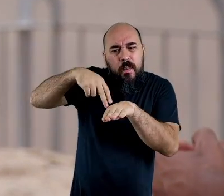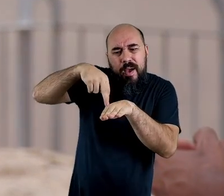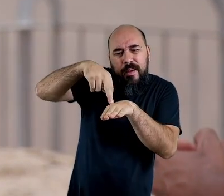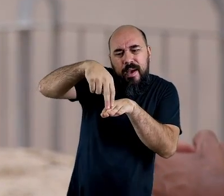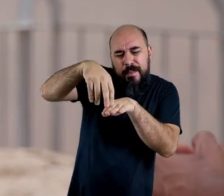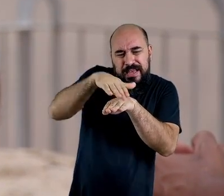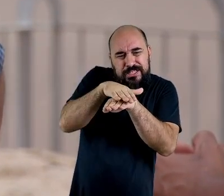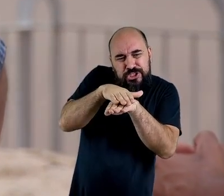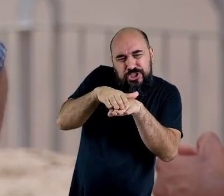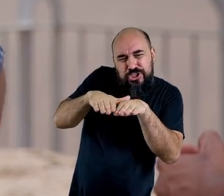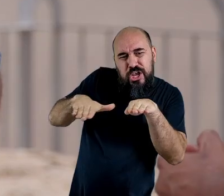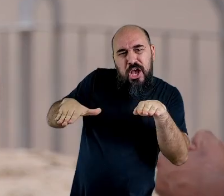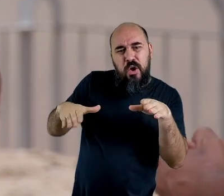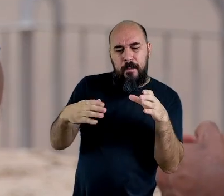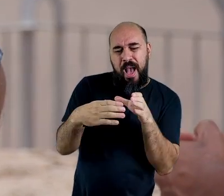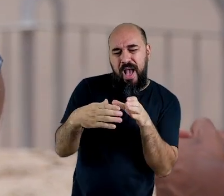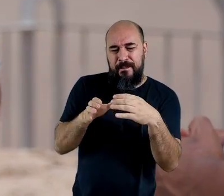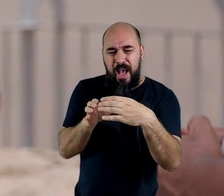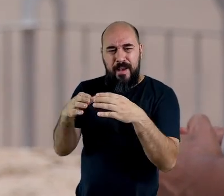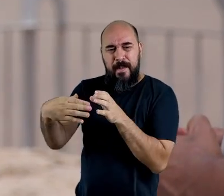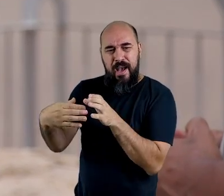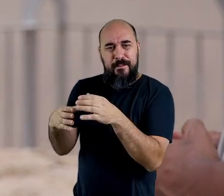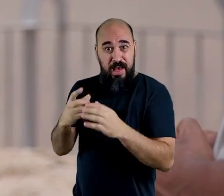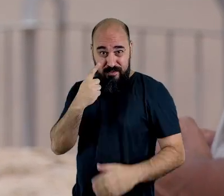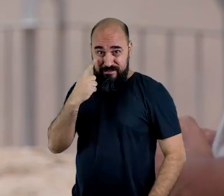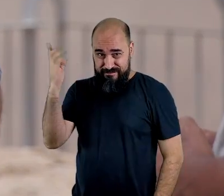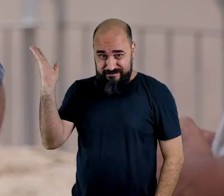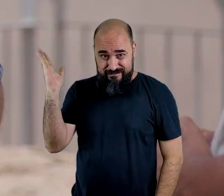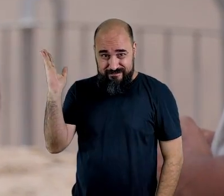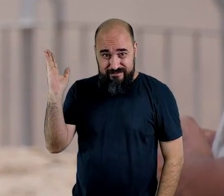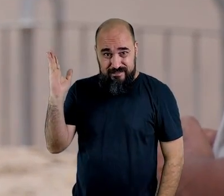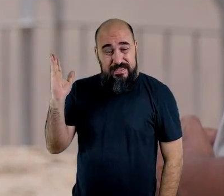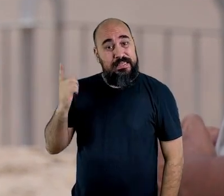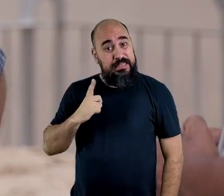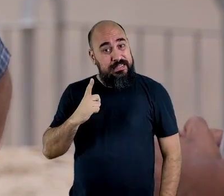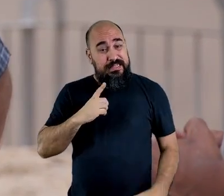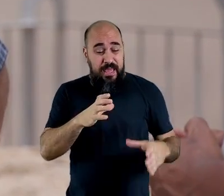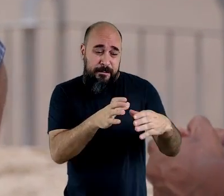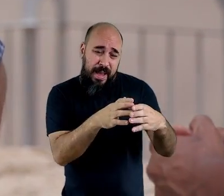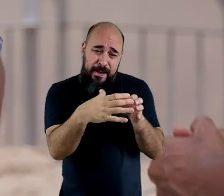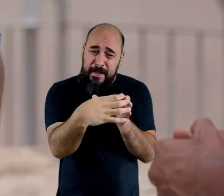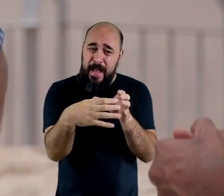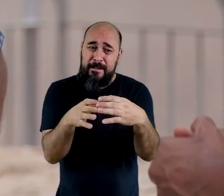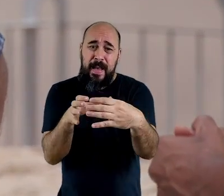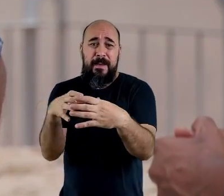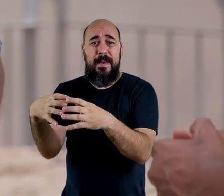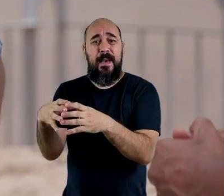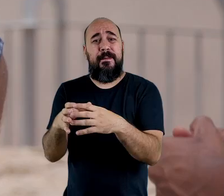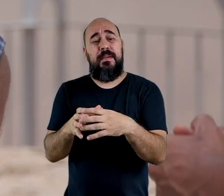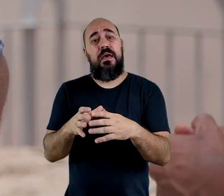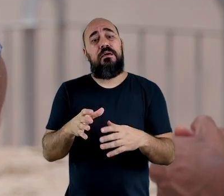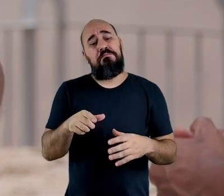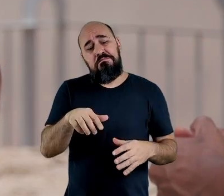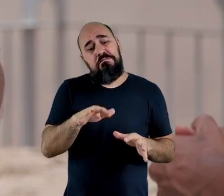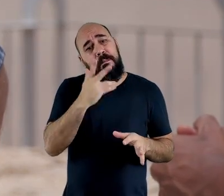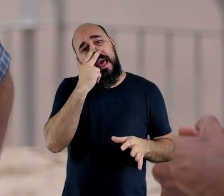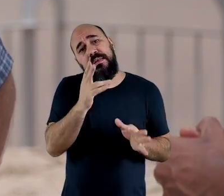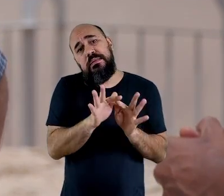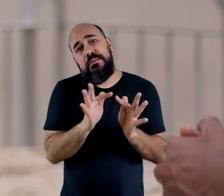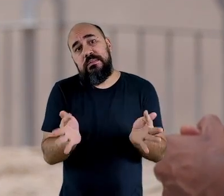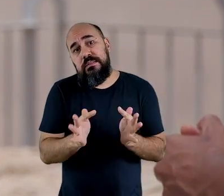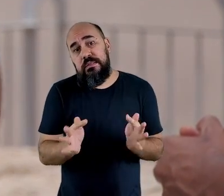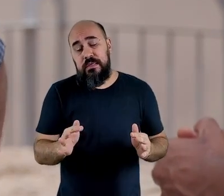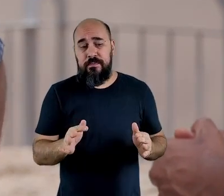reconstruídos a partir de peças que foram encontradas aqui. E podemos seguir o padrão e o que vemos aqui é um piso de mosaico muito simples,